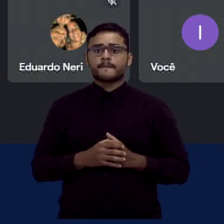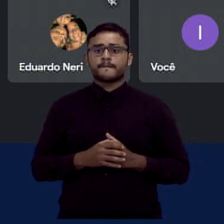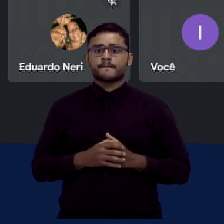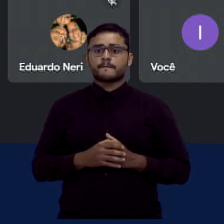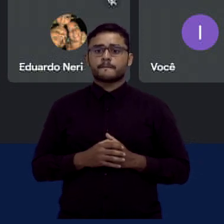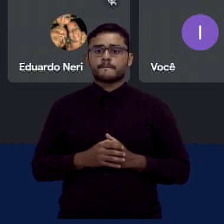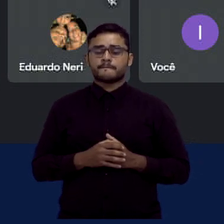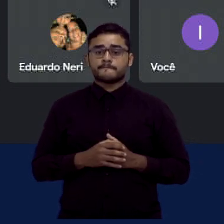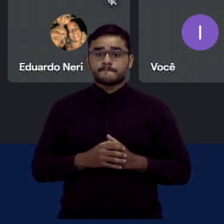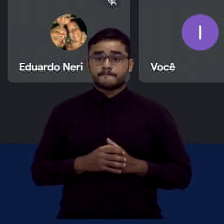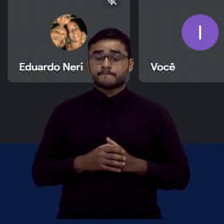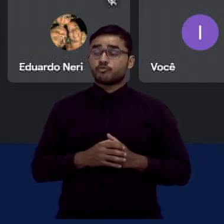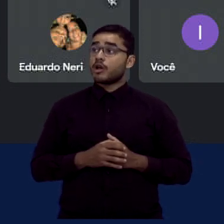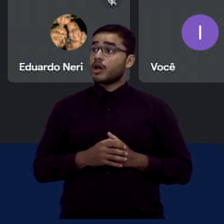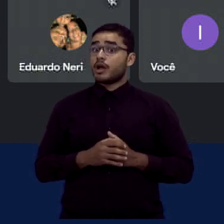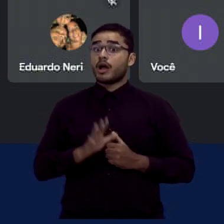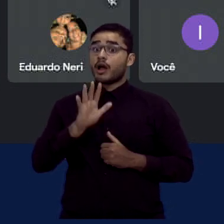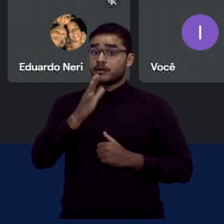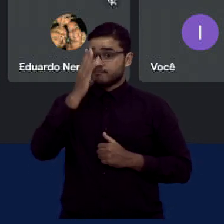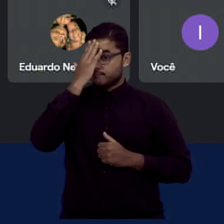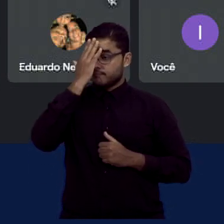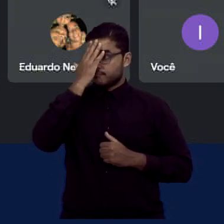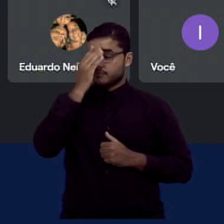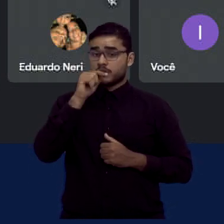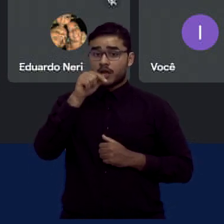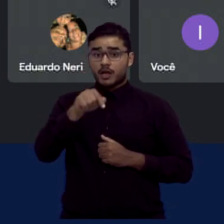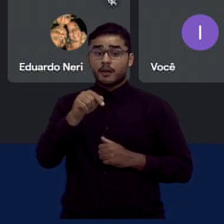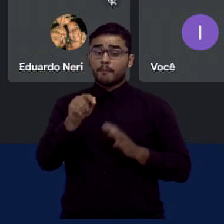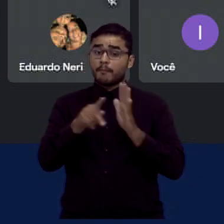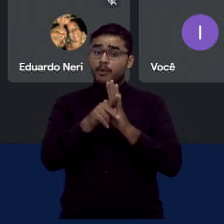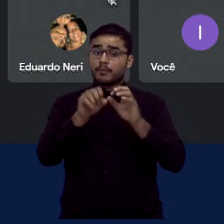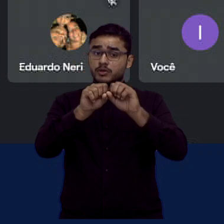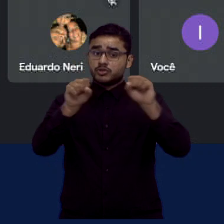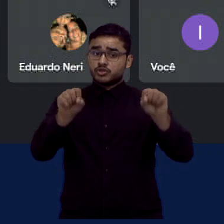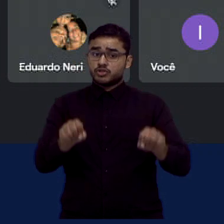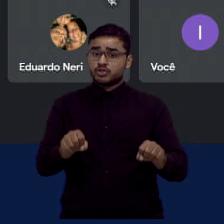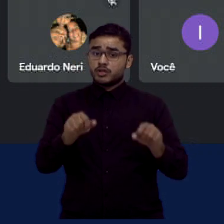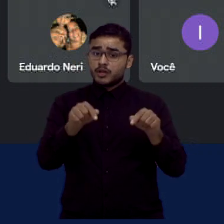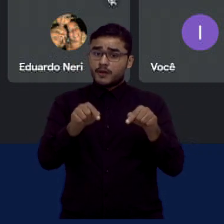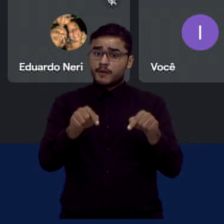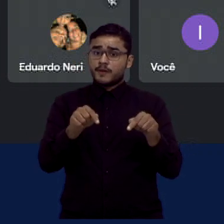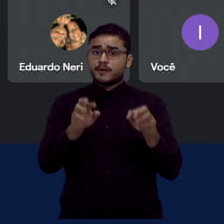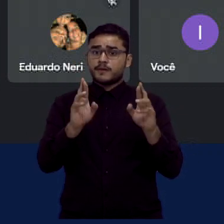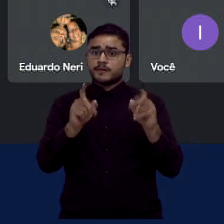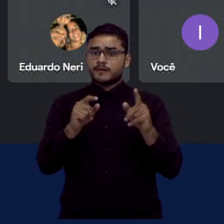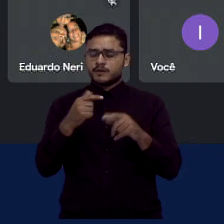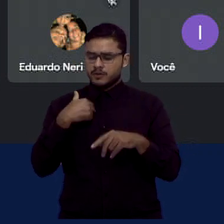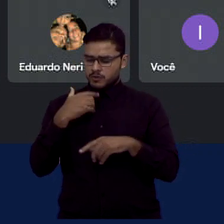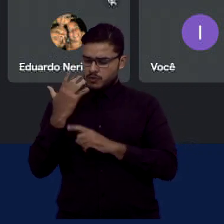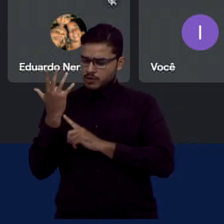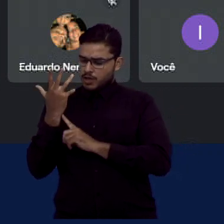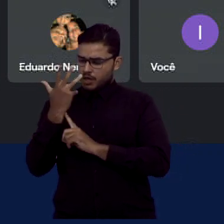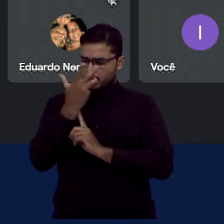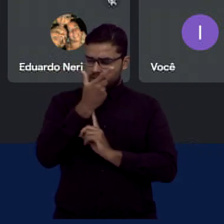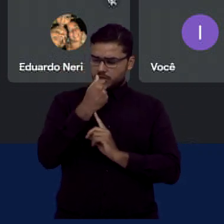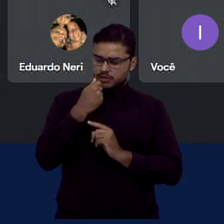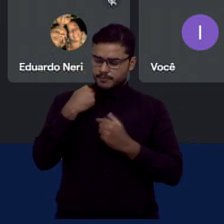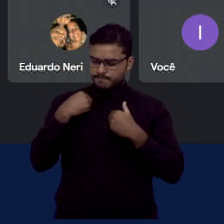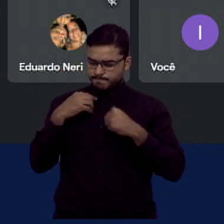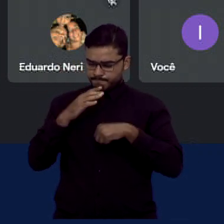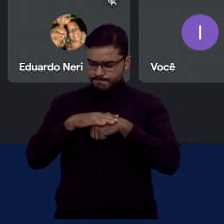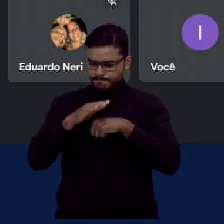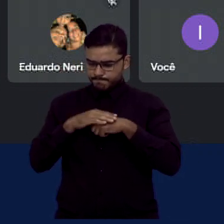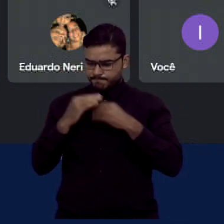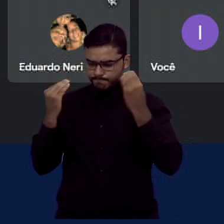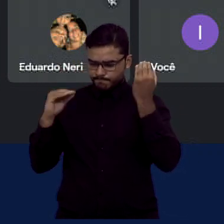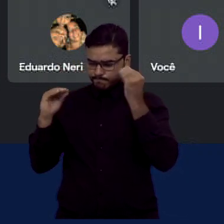Certo? Lógica essa que é uma lógica computacional. É diferente de um artista que, por exemplo, vou dar